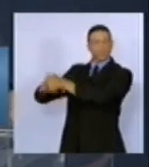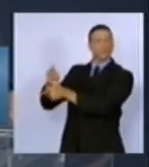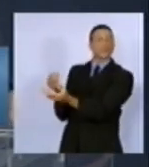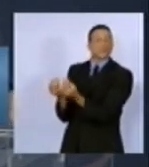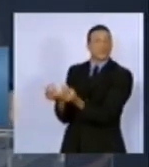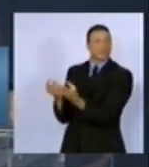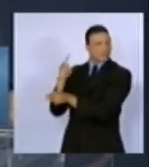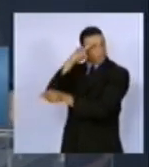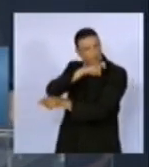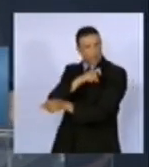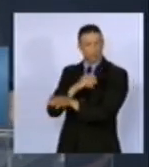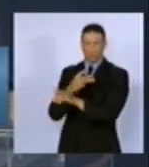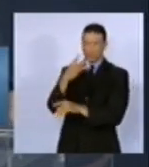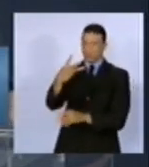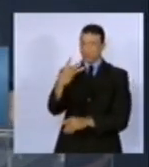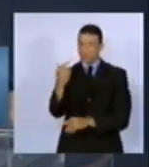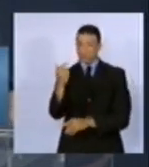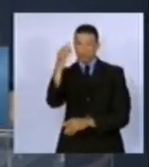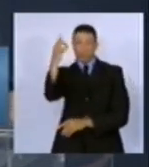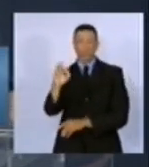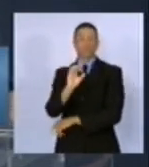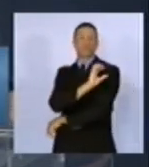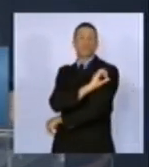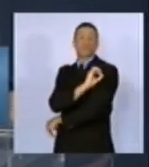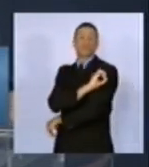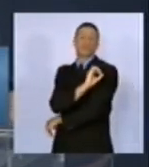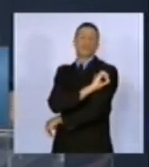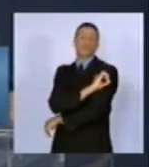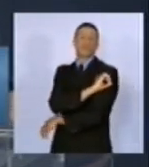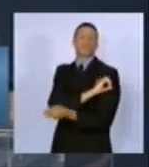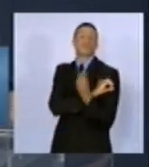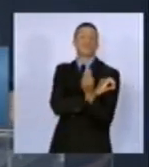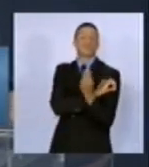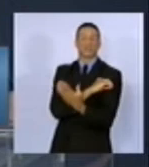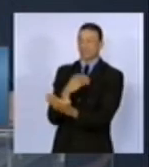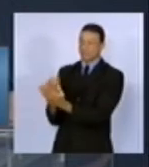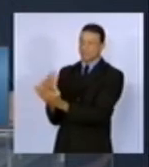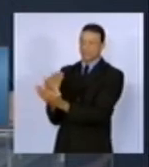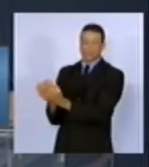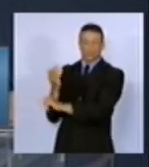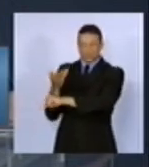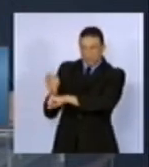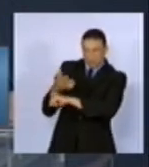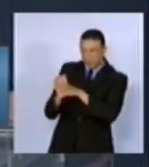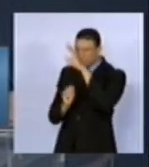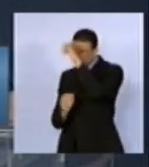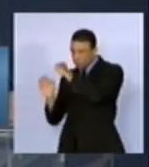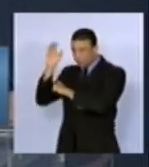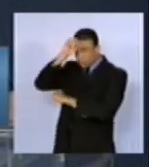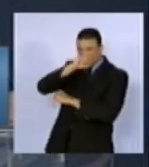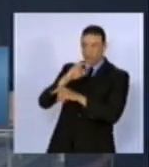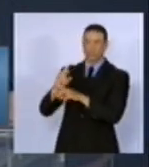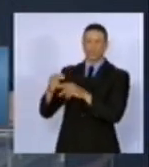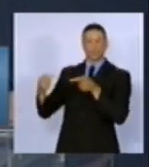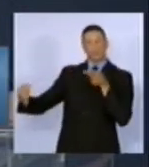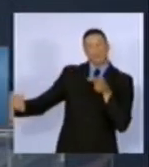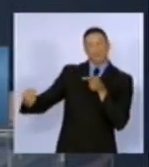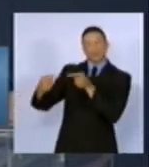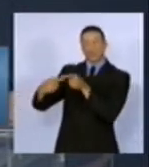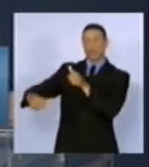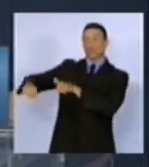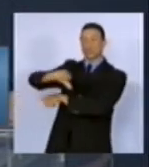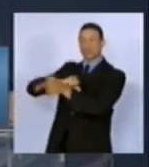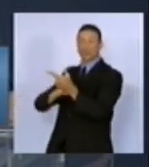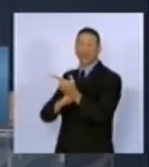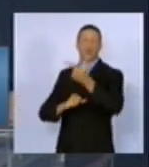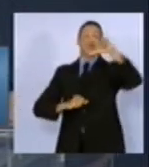trabalhadores 32 por cento deles o analfabeto teriam que ter a capacitação necessária educação necessária para buscar